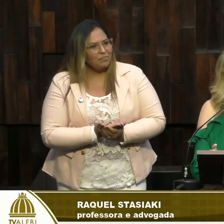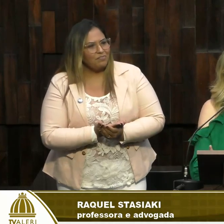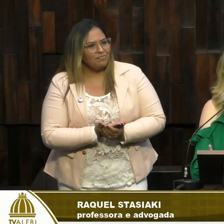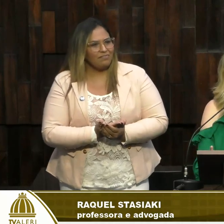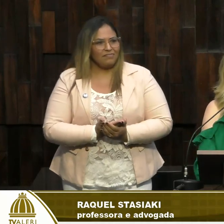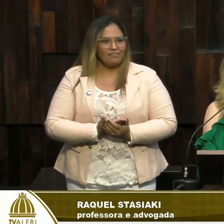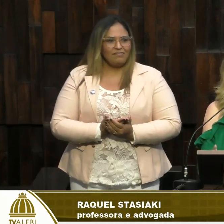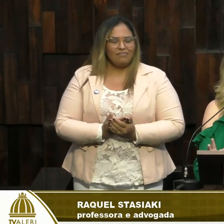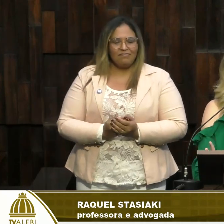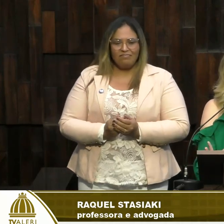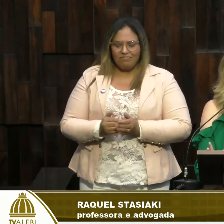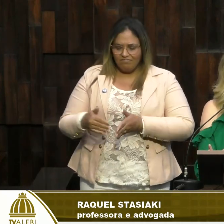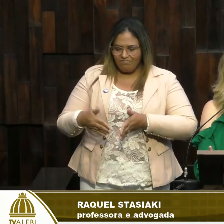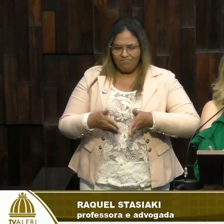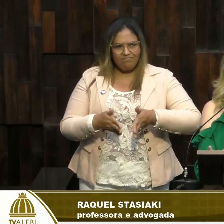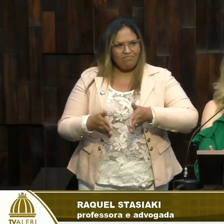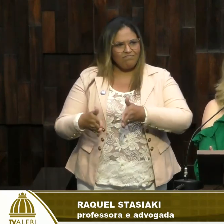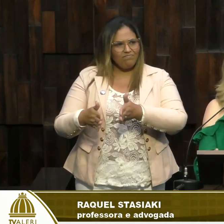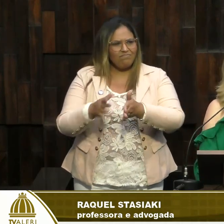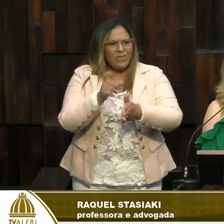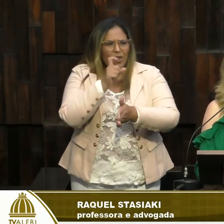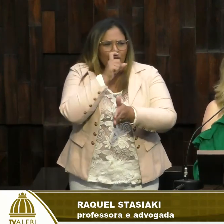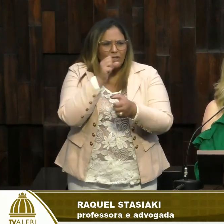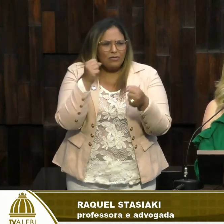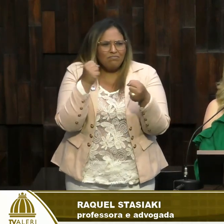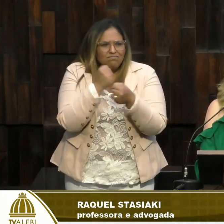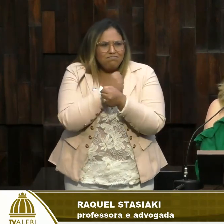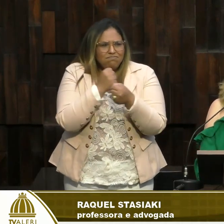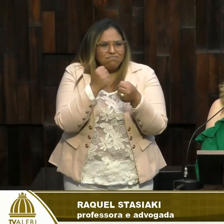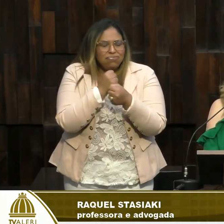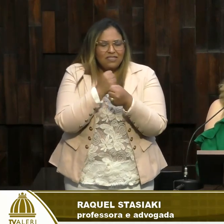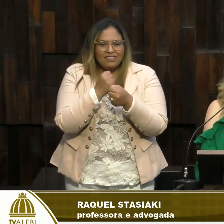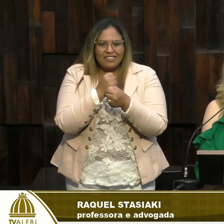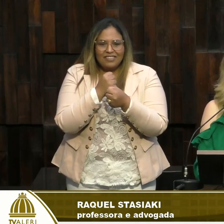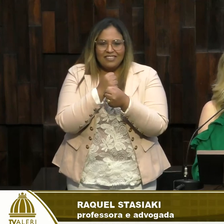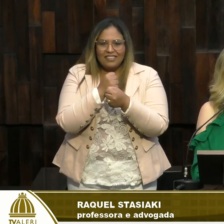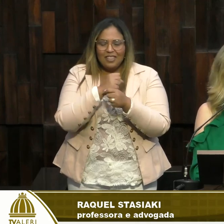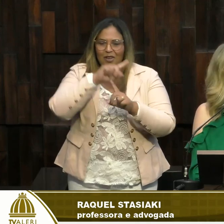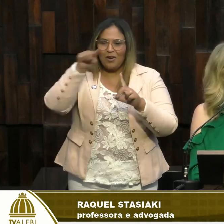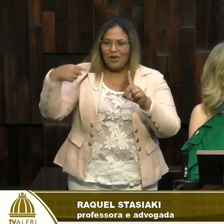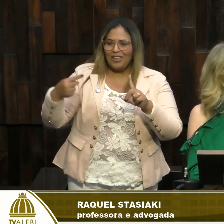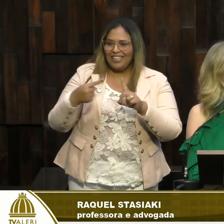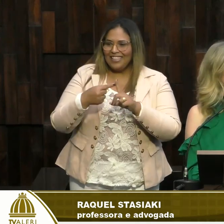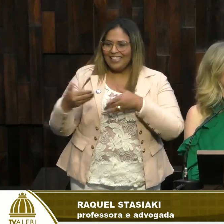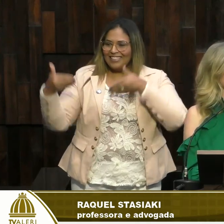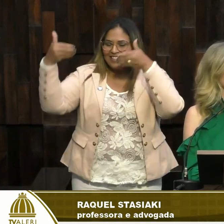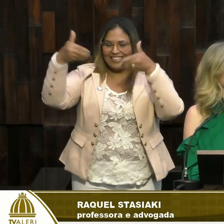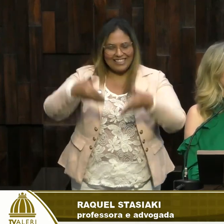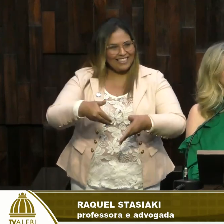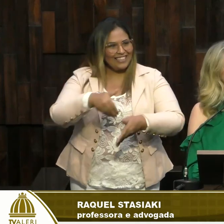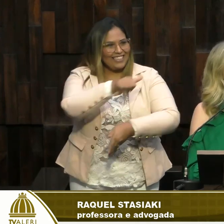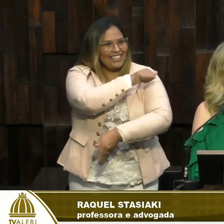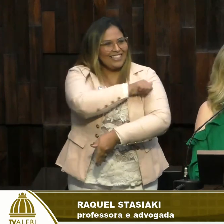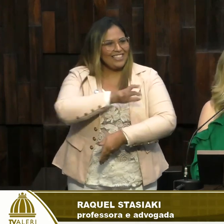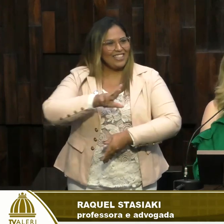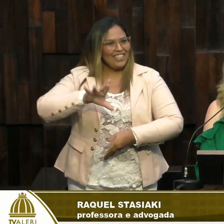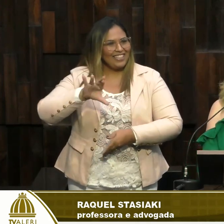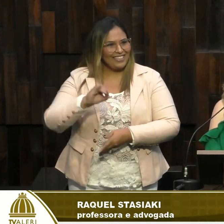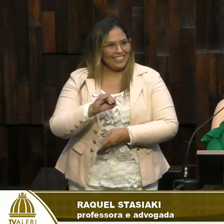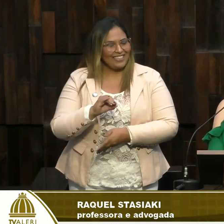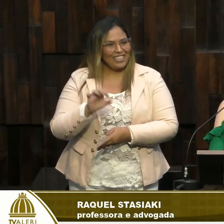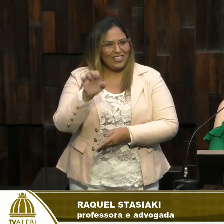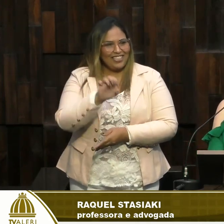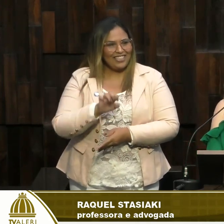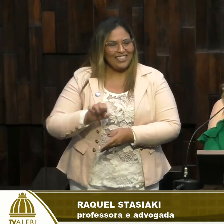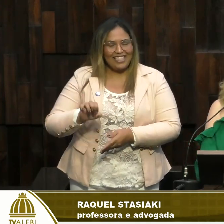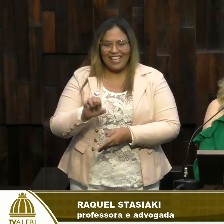Aquela estrada, aquele caminho de gelo me trouxe até aqui, no estado do Rio de Janeiro, um estado que